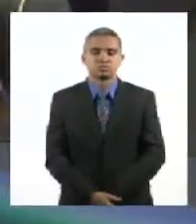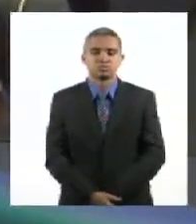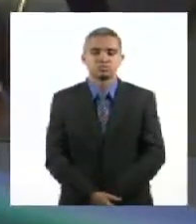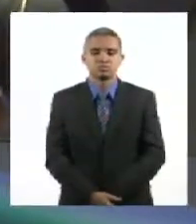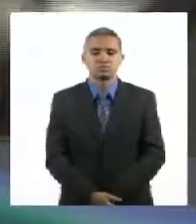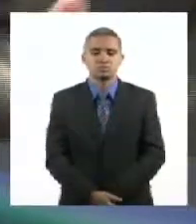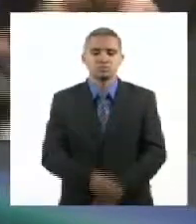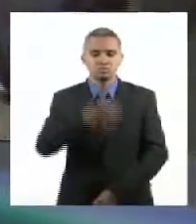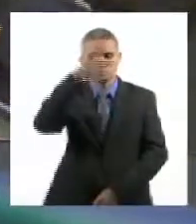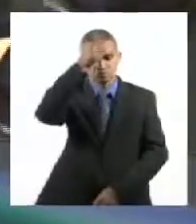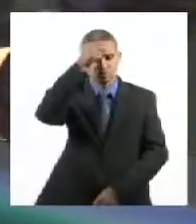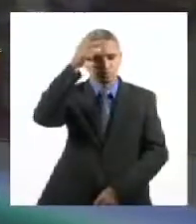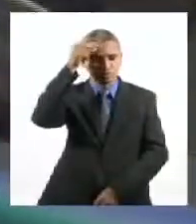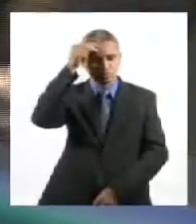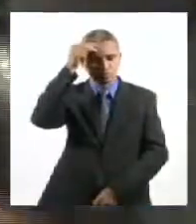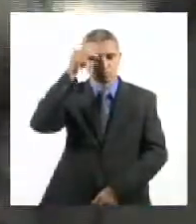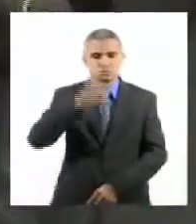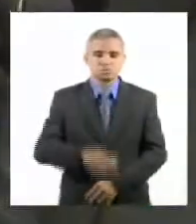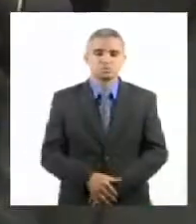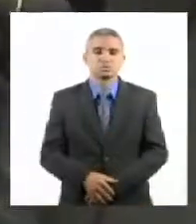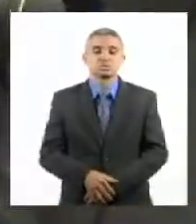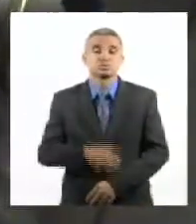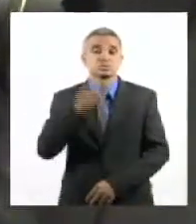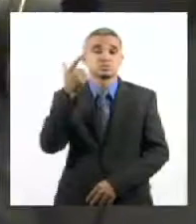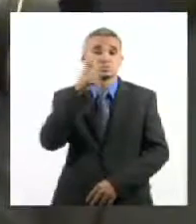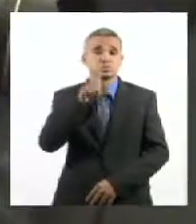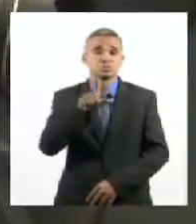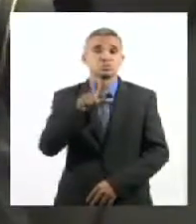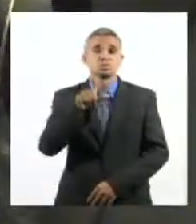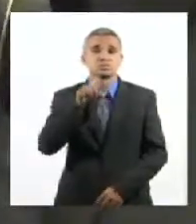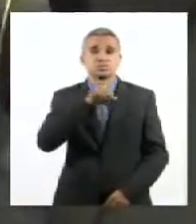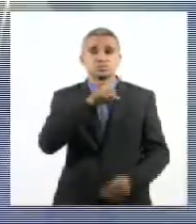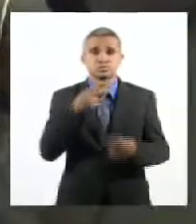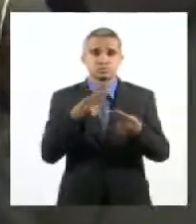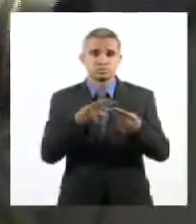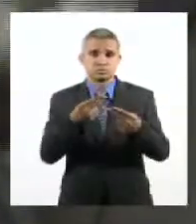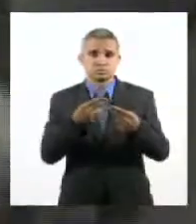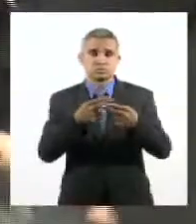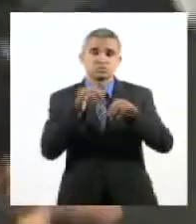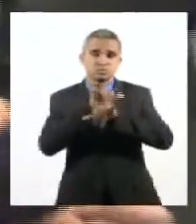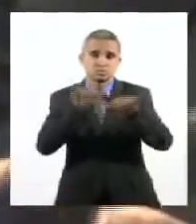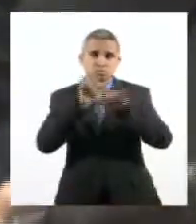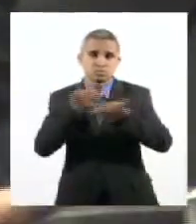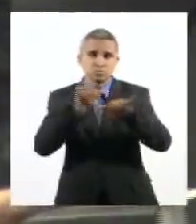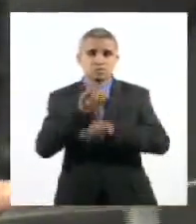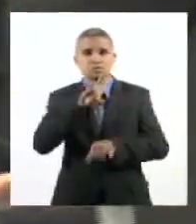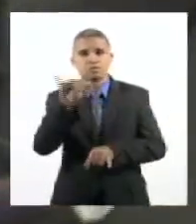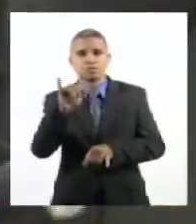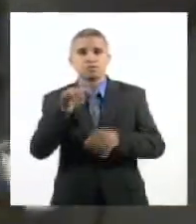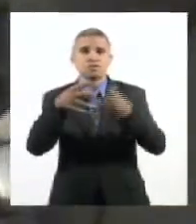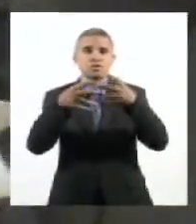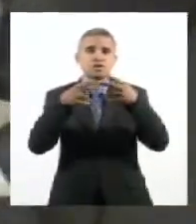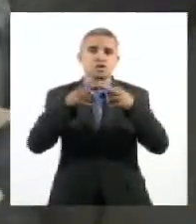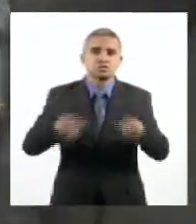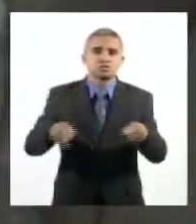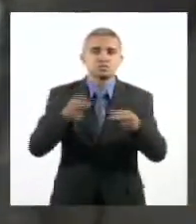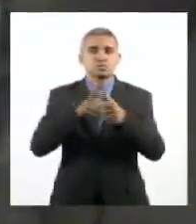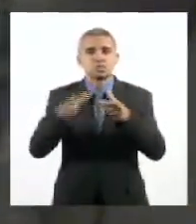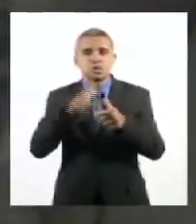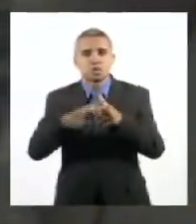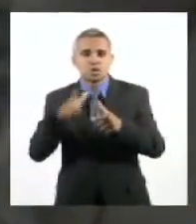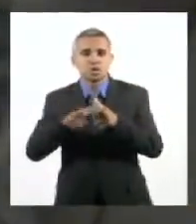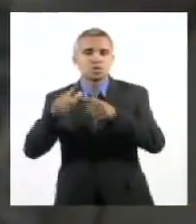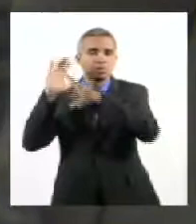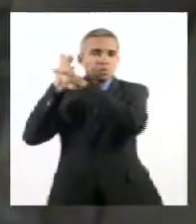o prefeito, que se elegeu em Timor com o discurso de que iria resolver o problema histórico